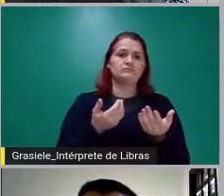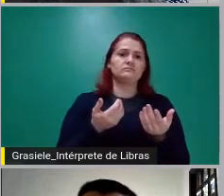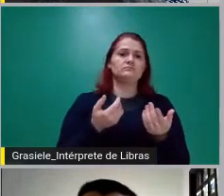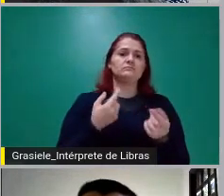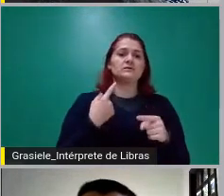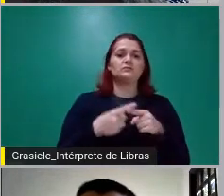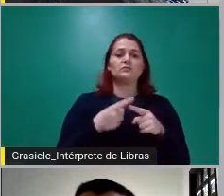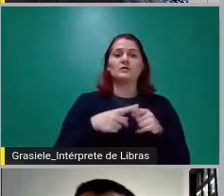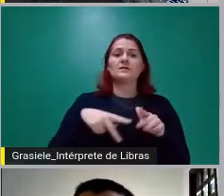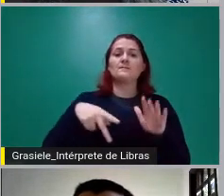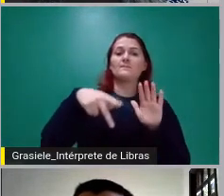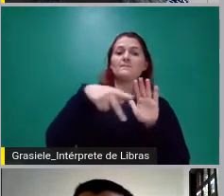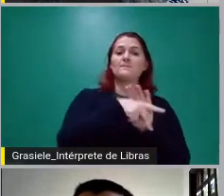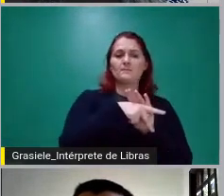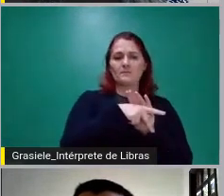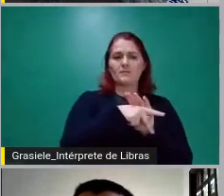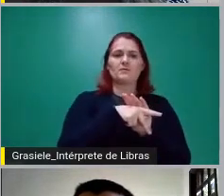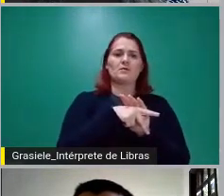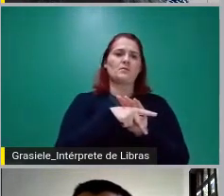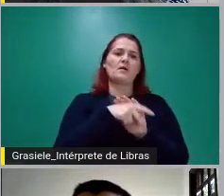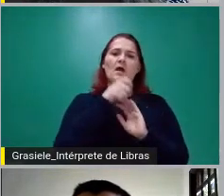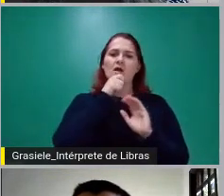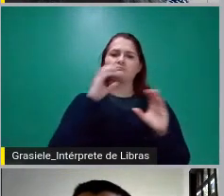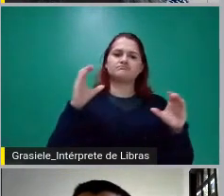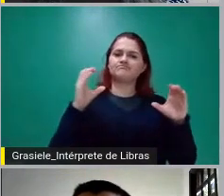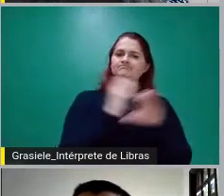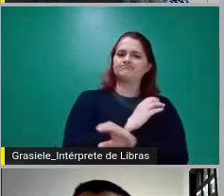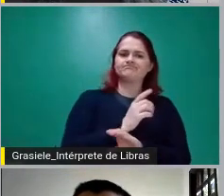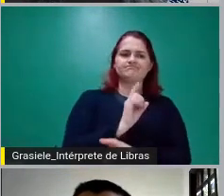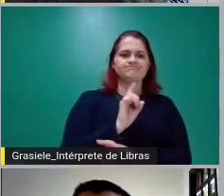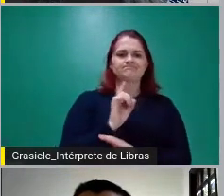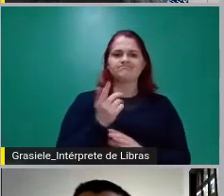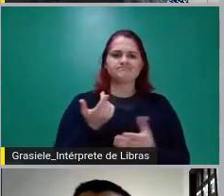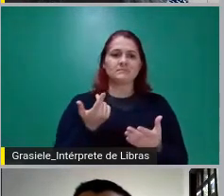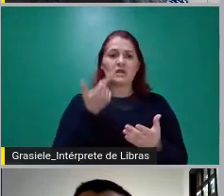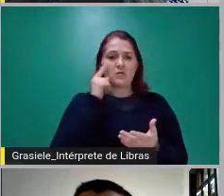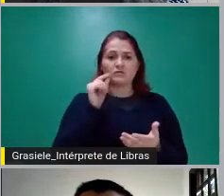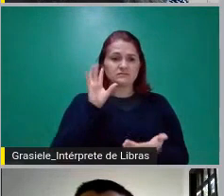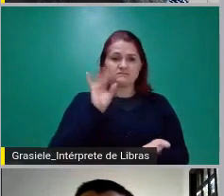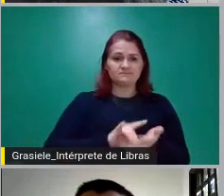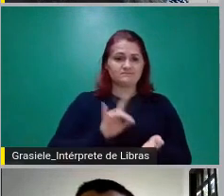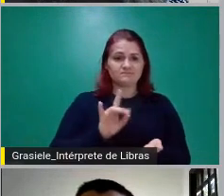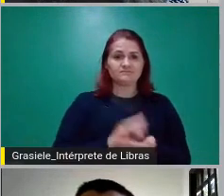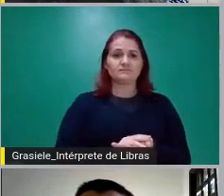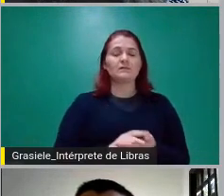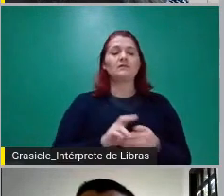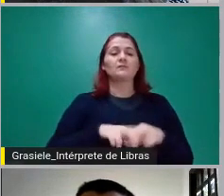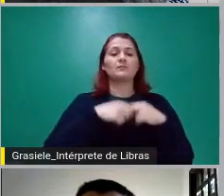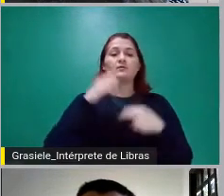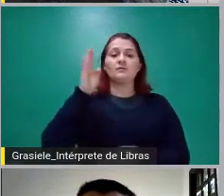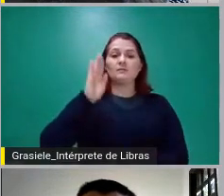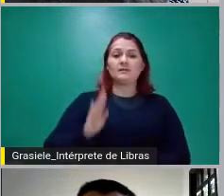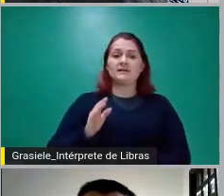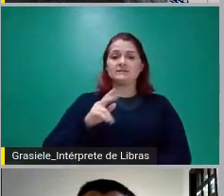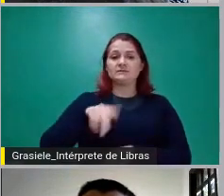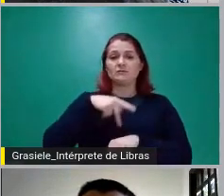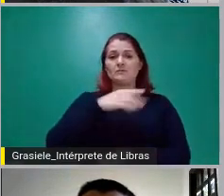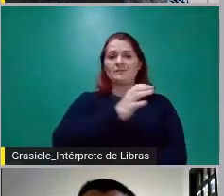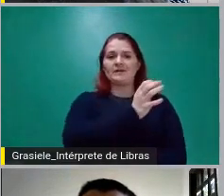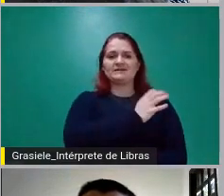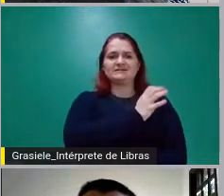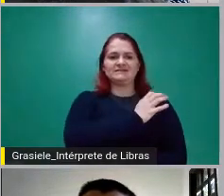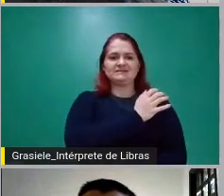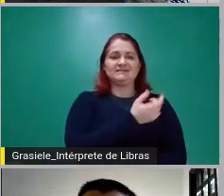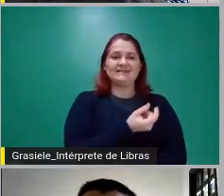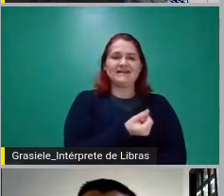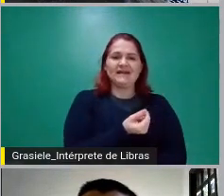em que elas foram postas, não se materializaram. Ou seja, o Brasil, sendo um país rico, do qual o mundo inteiro depende por conta